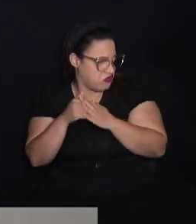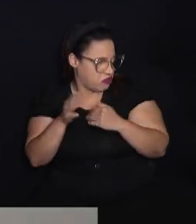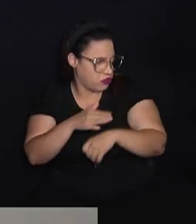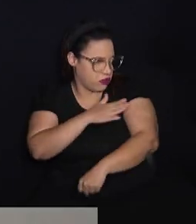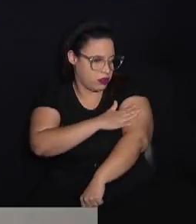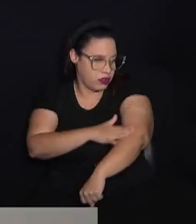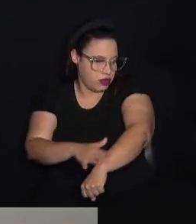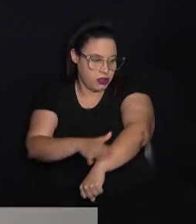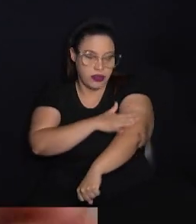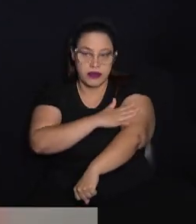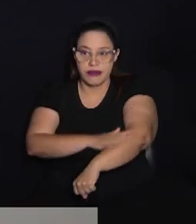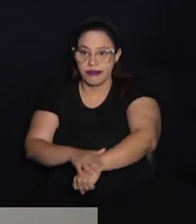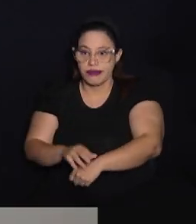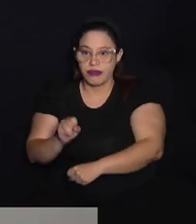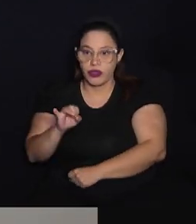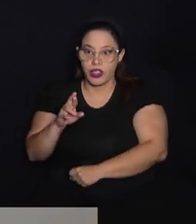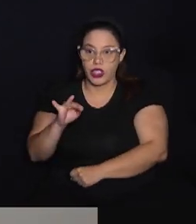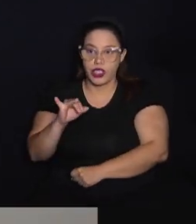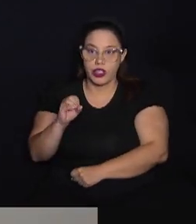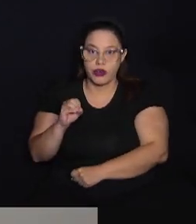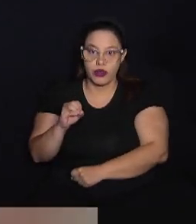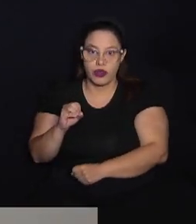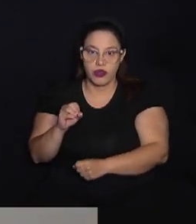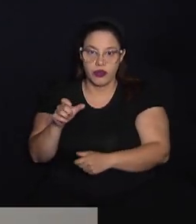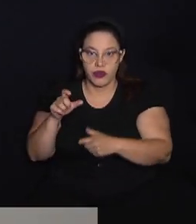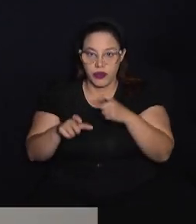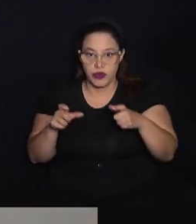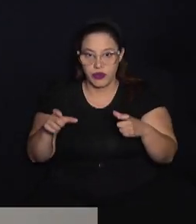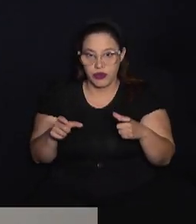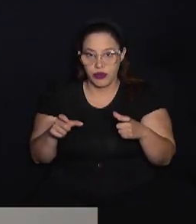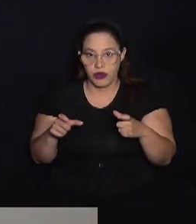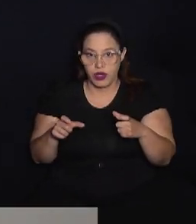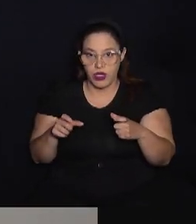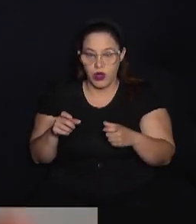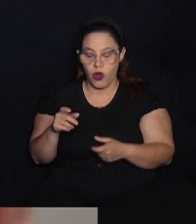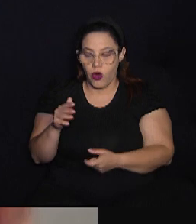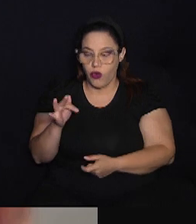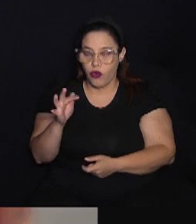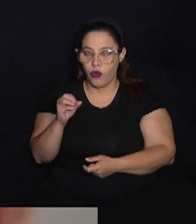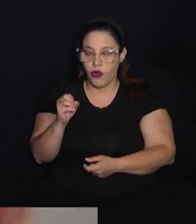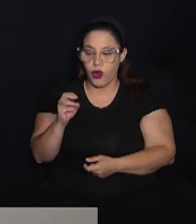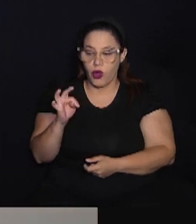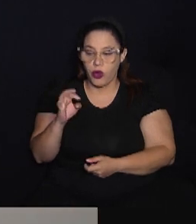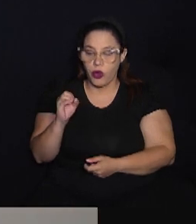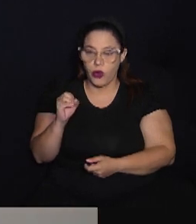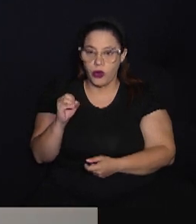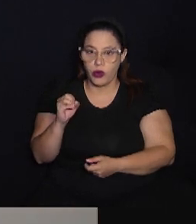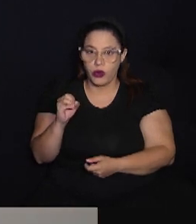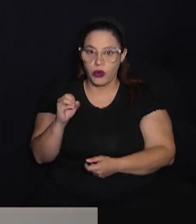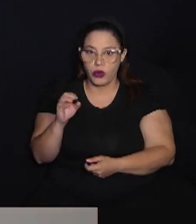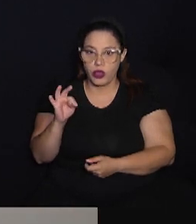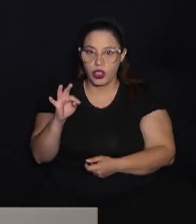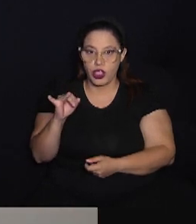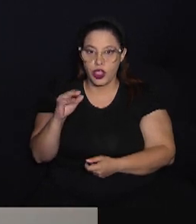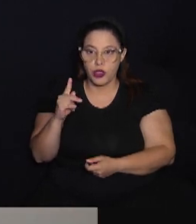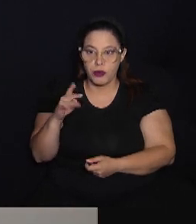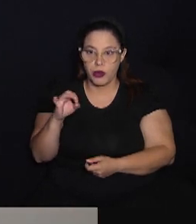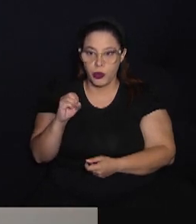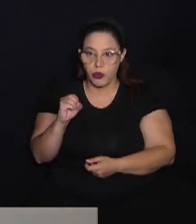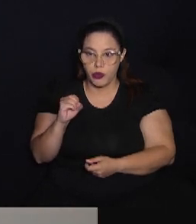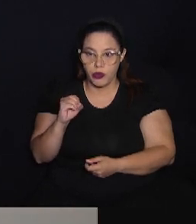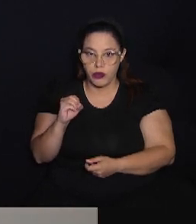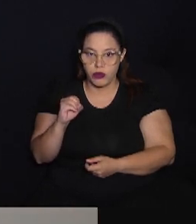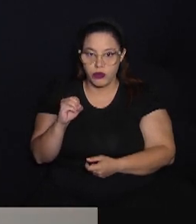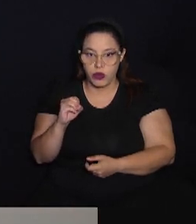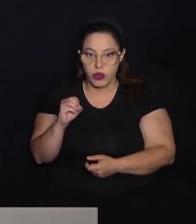ser acometido pelo vitiligo. Na verdade, qualquer fototipo, porque a gente classifica a pele em fototipo, que são das cores mais claras até